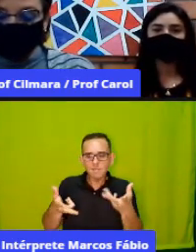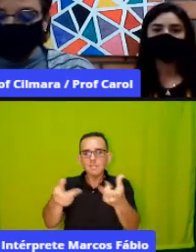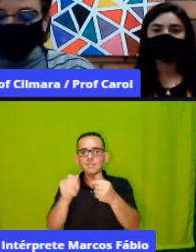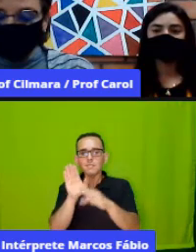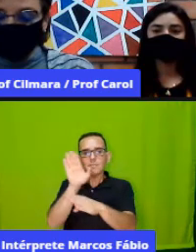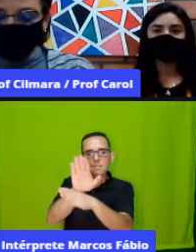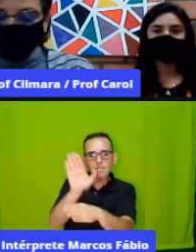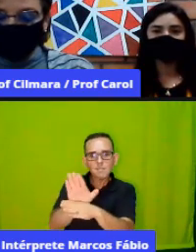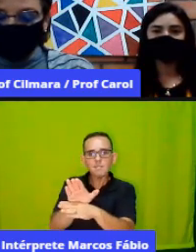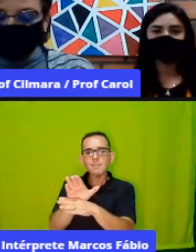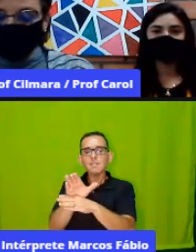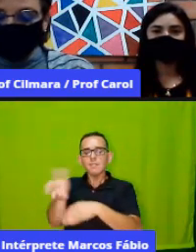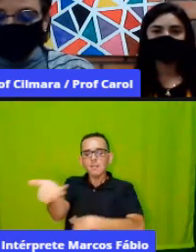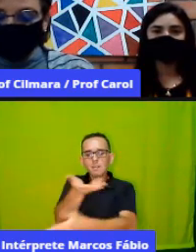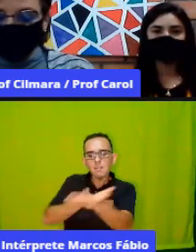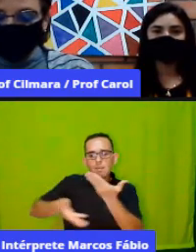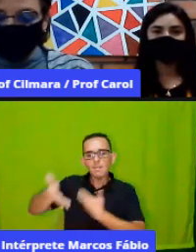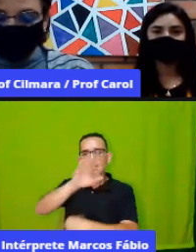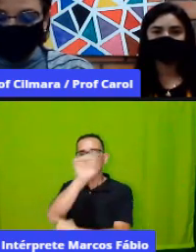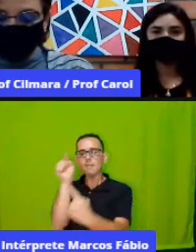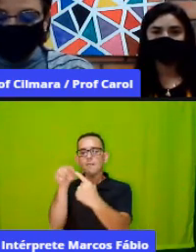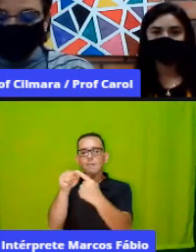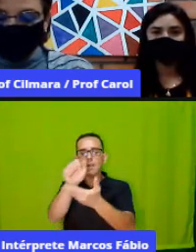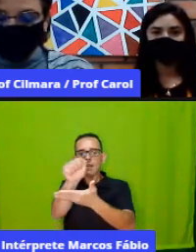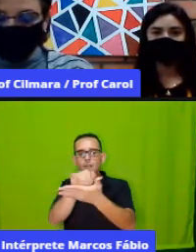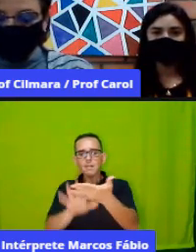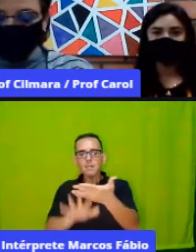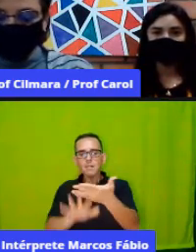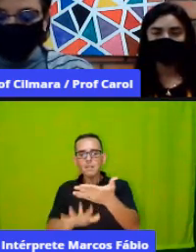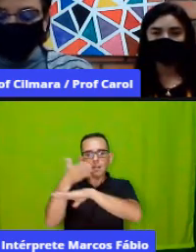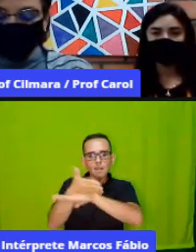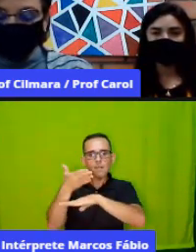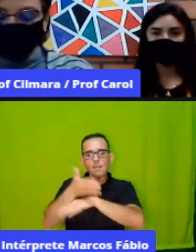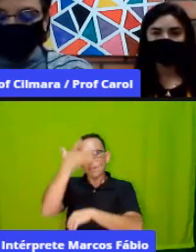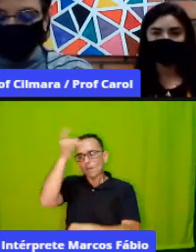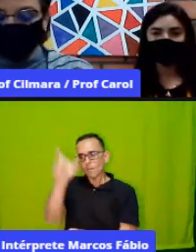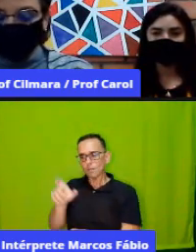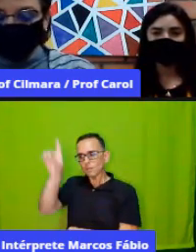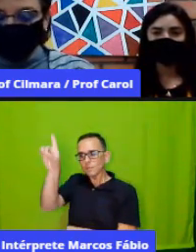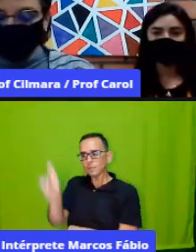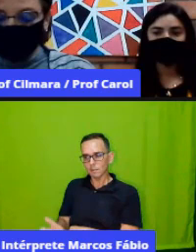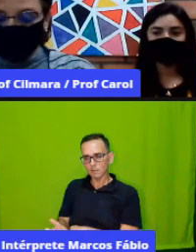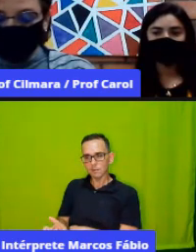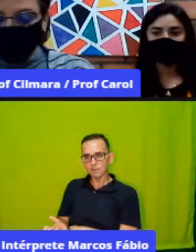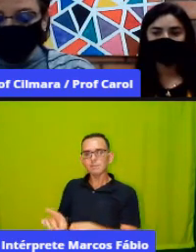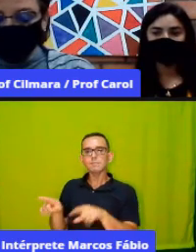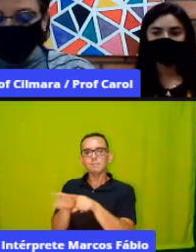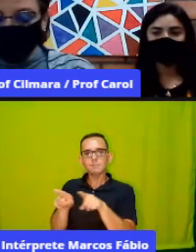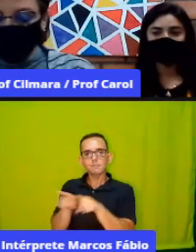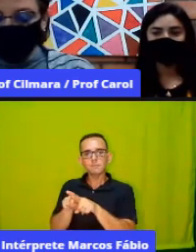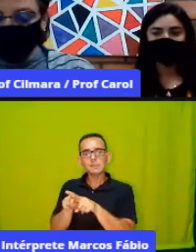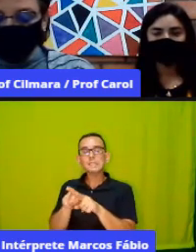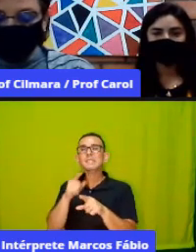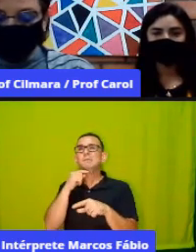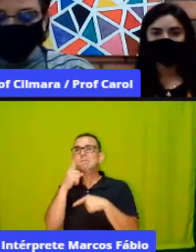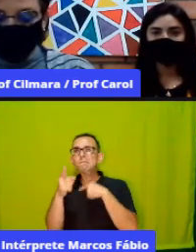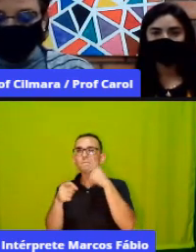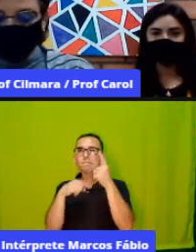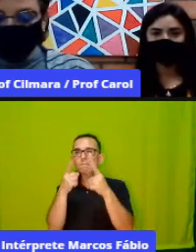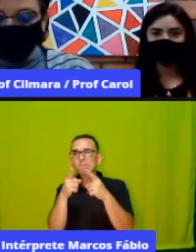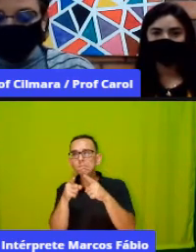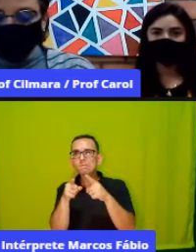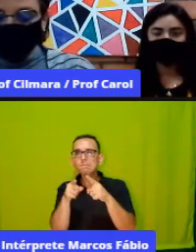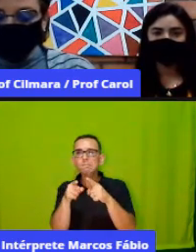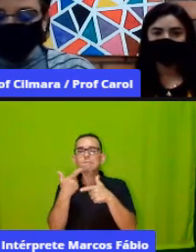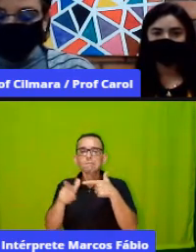funcionalidade relacionada à atividade e participação de pessoas com deficiência, incapacidades ou mobilidade